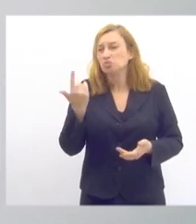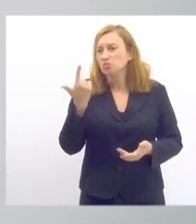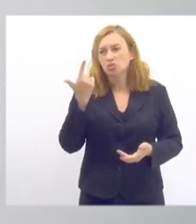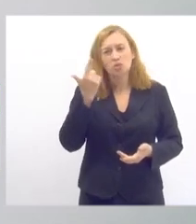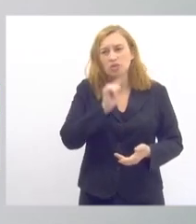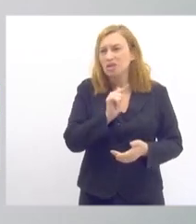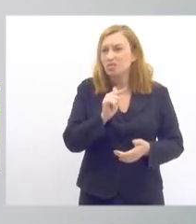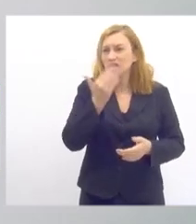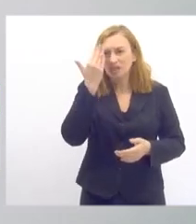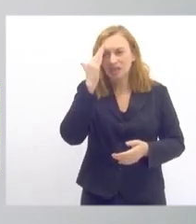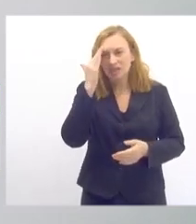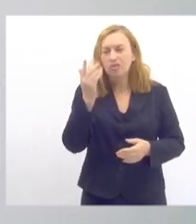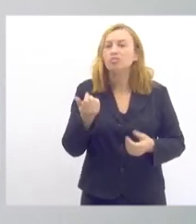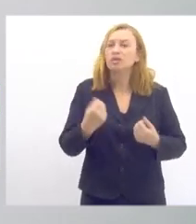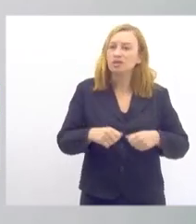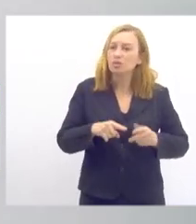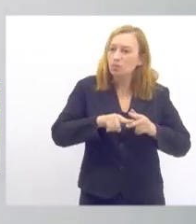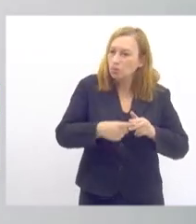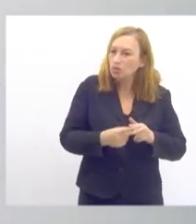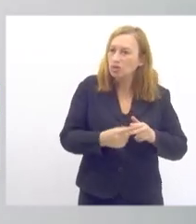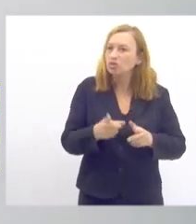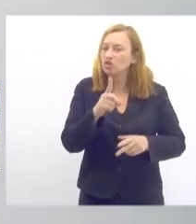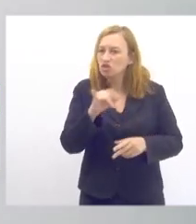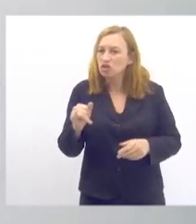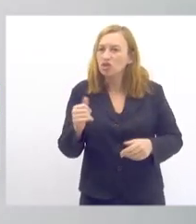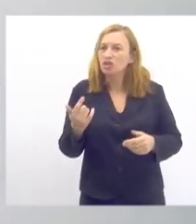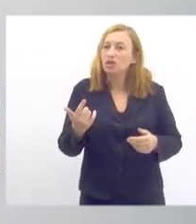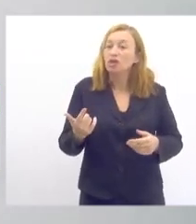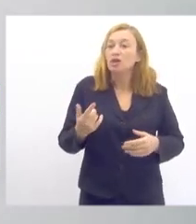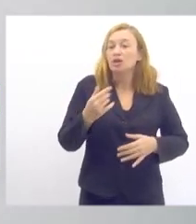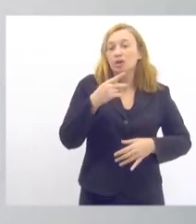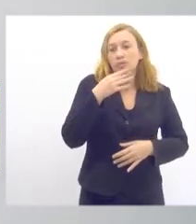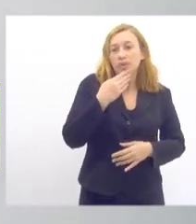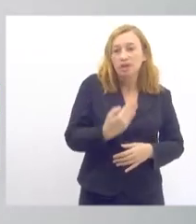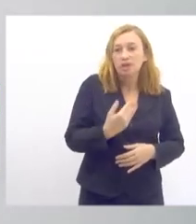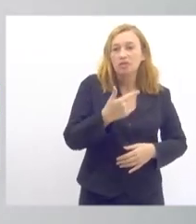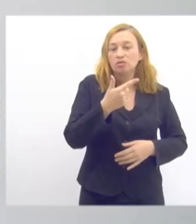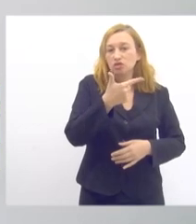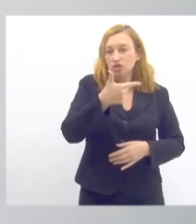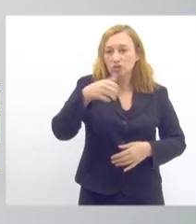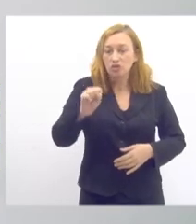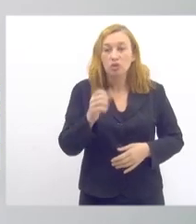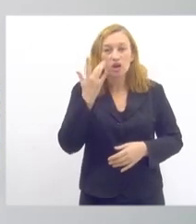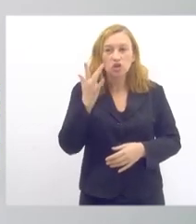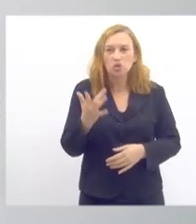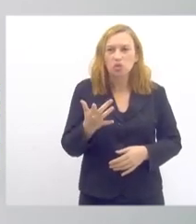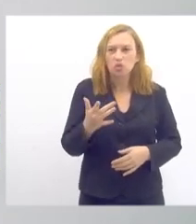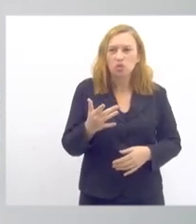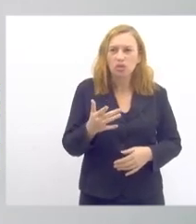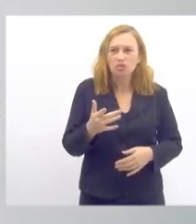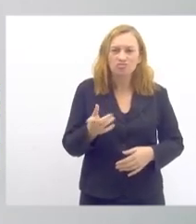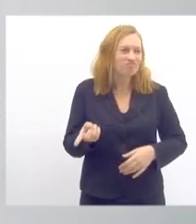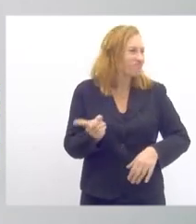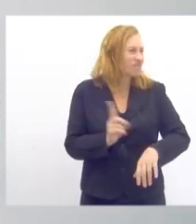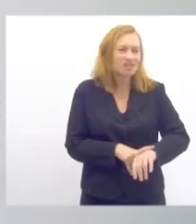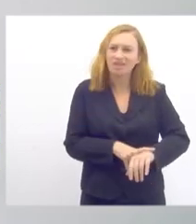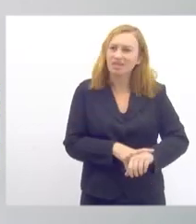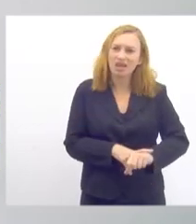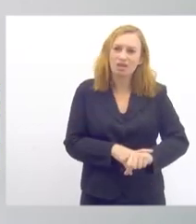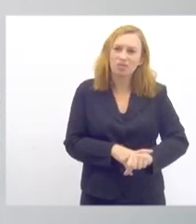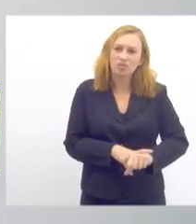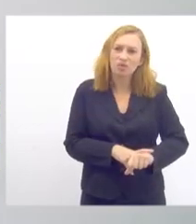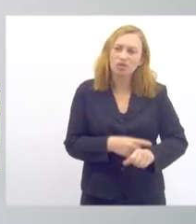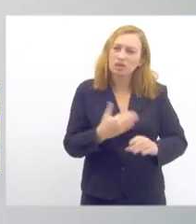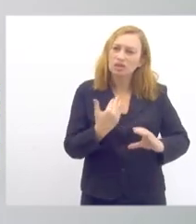entender, levou a uma remarcação. A remarcação sugerida foi para o dia 28. A gente achou que nos tiraria tempo hábil de